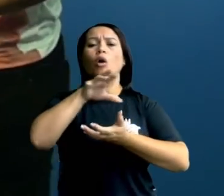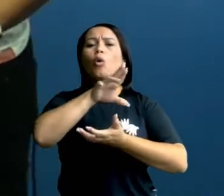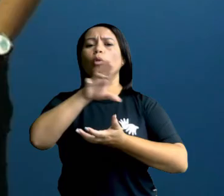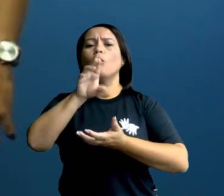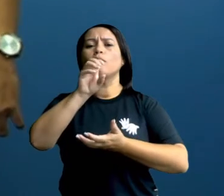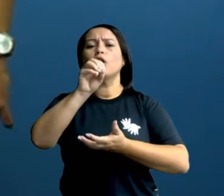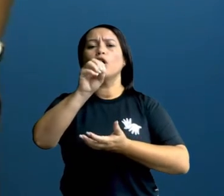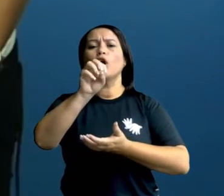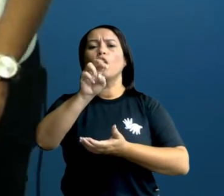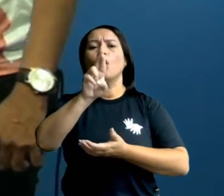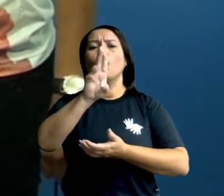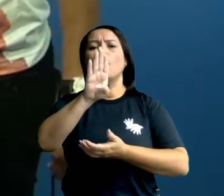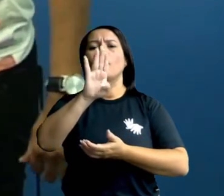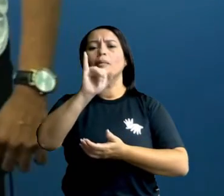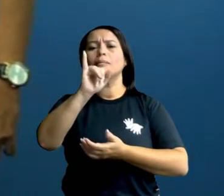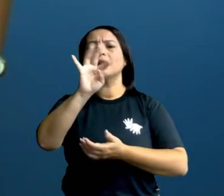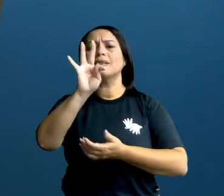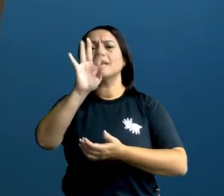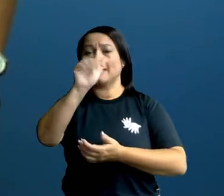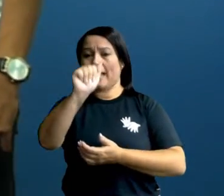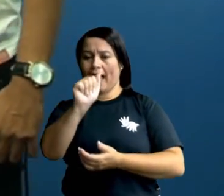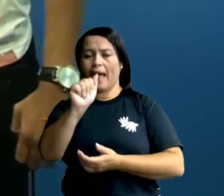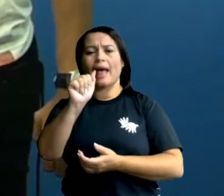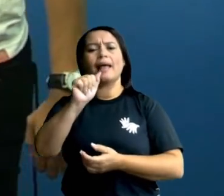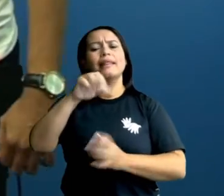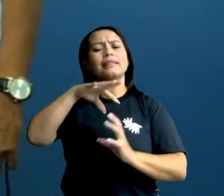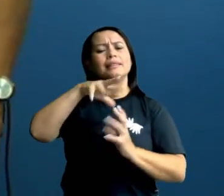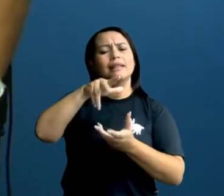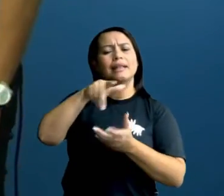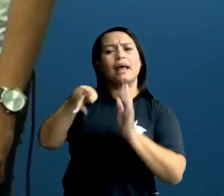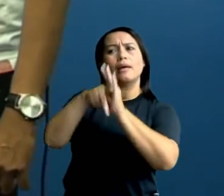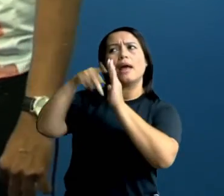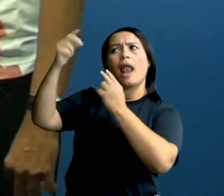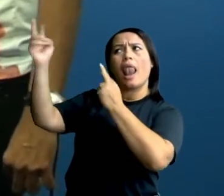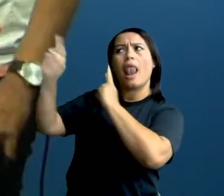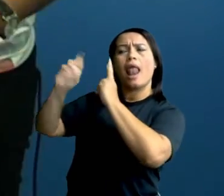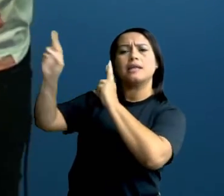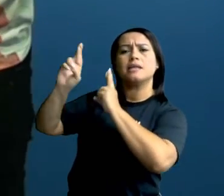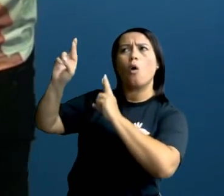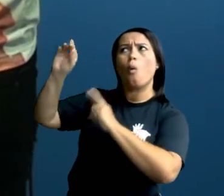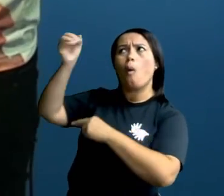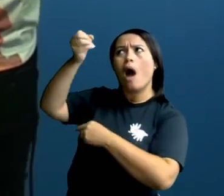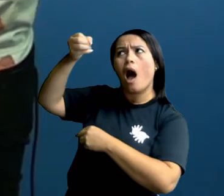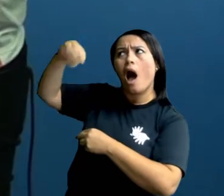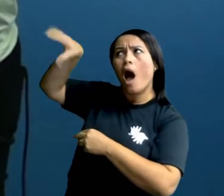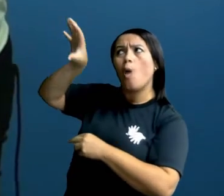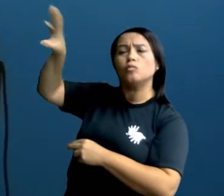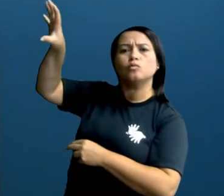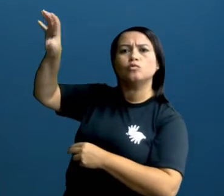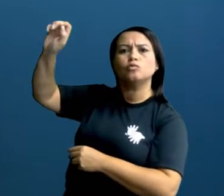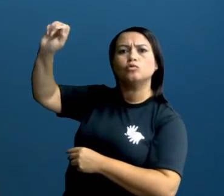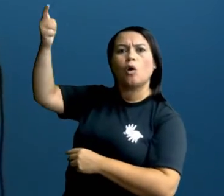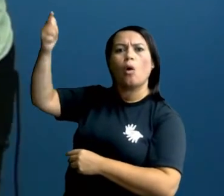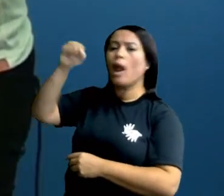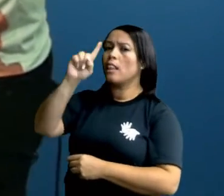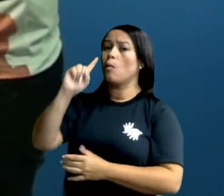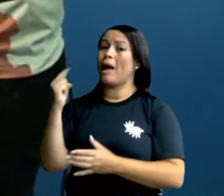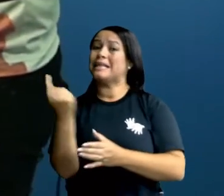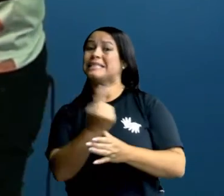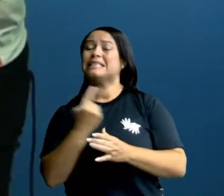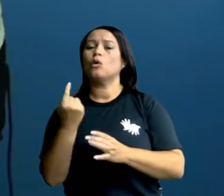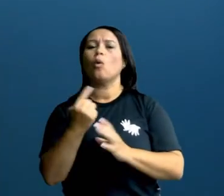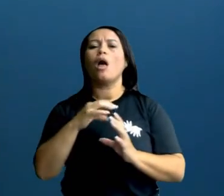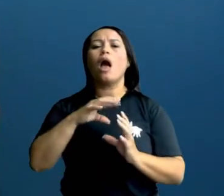Então a órbita da Terra em relação ao Sol, ela não é circular, é uma importante informação, ela é uma